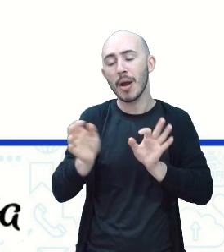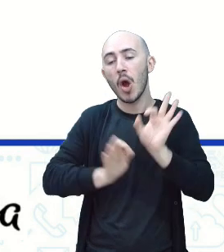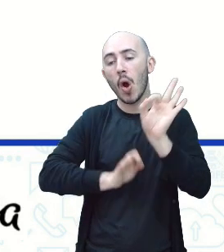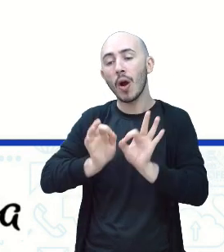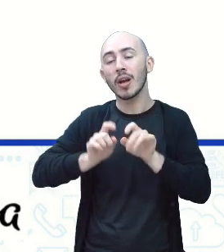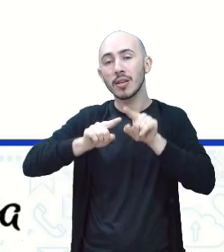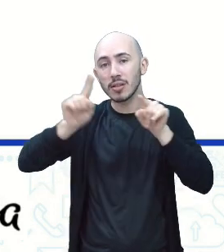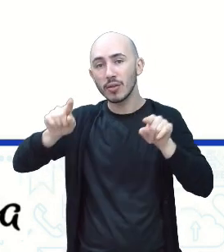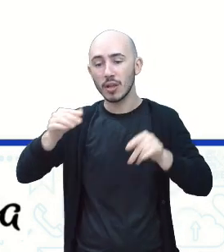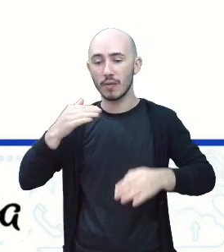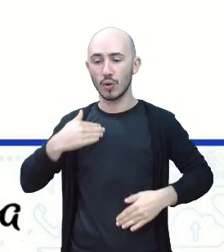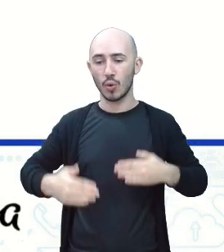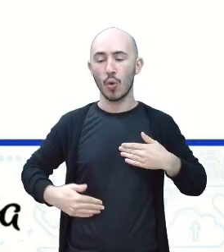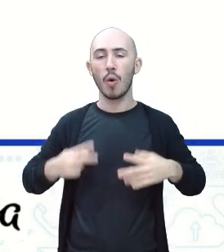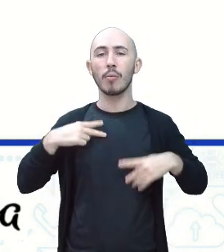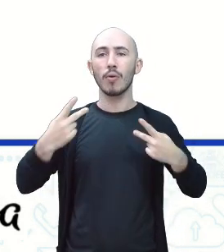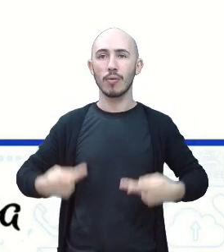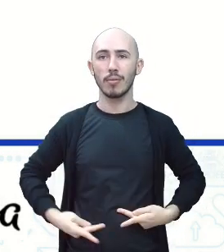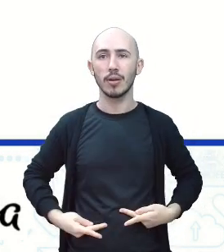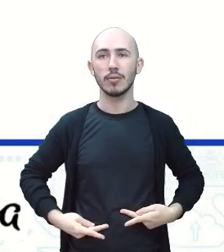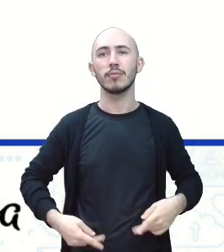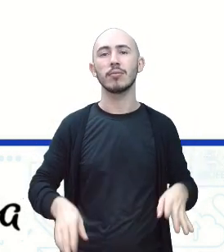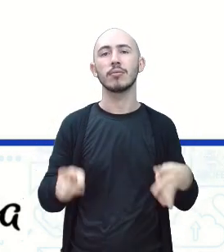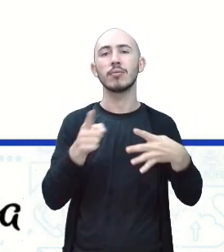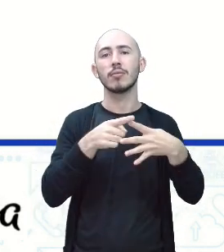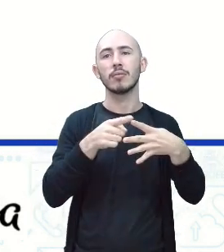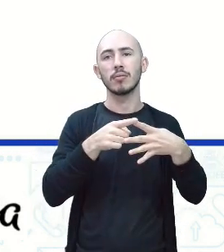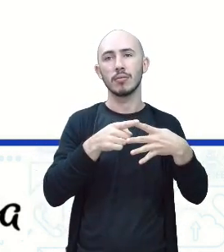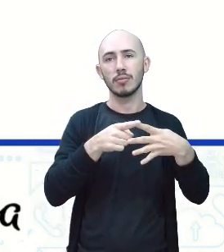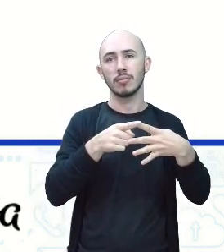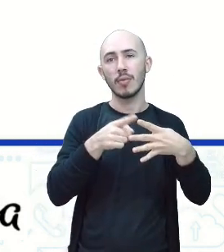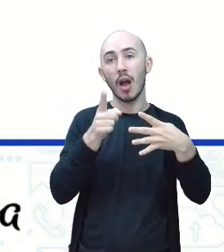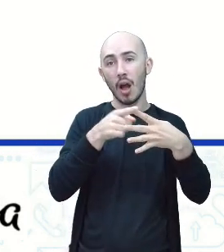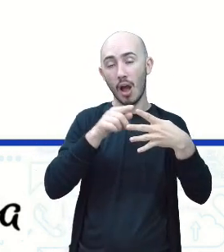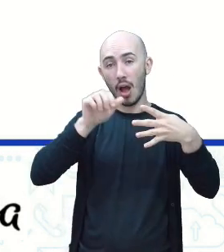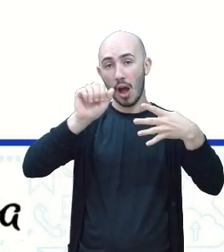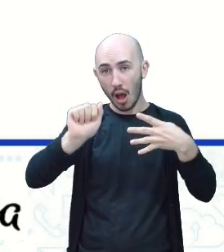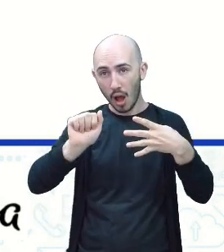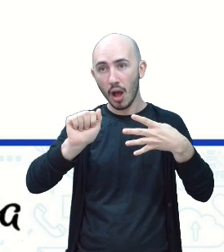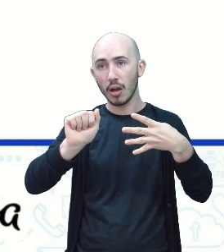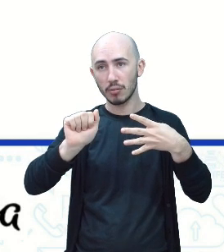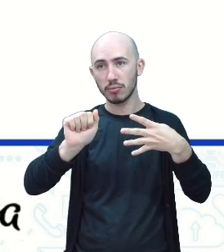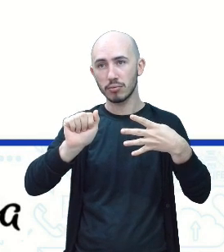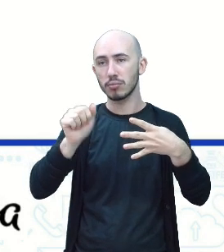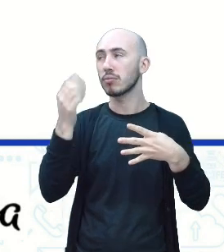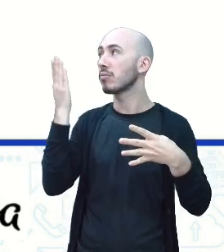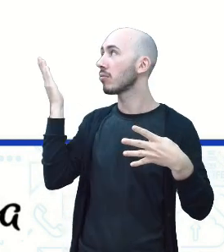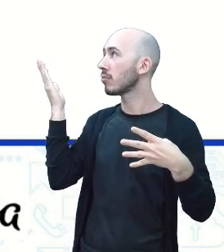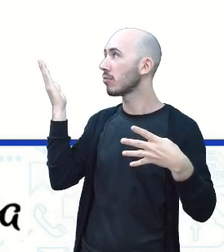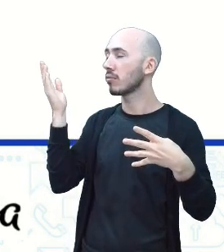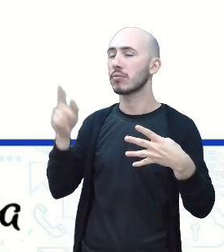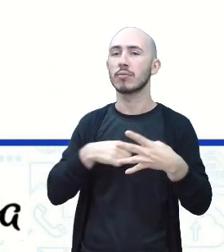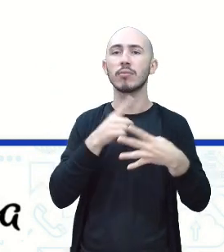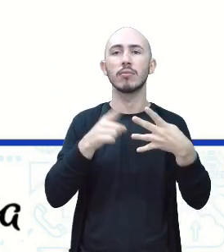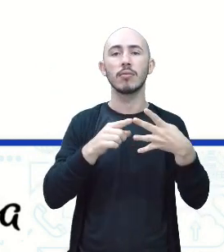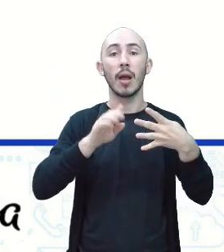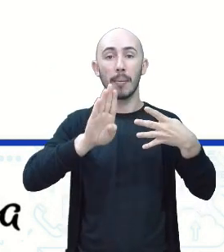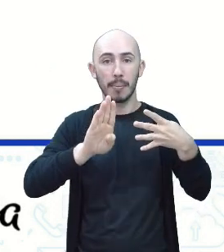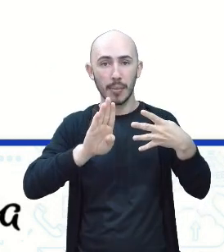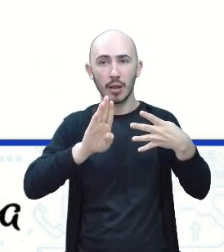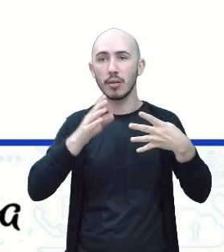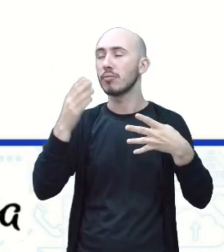do corpo humano. Célula, sistemas, tecidos, órgãos e organismo. Letra